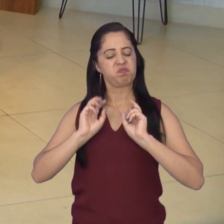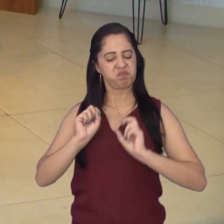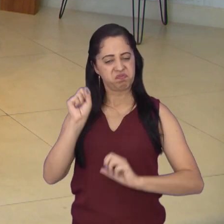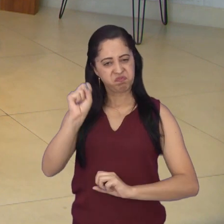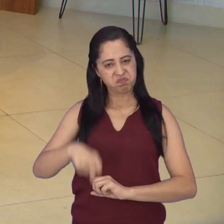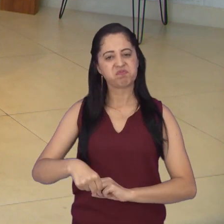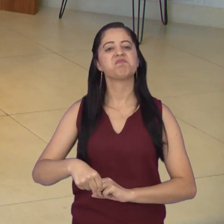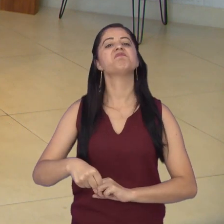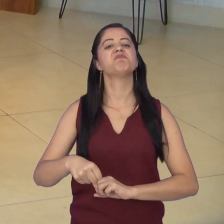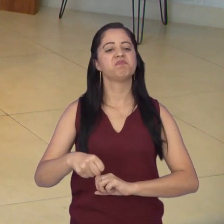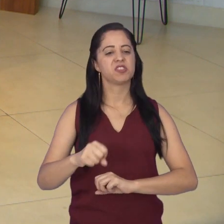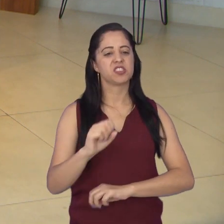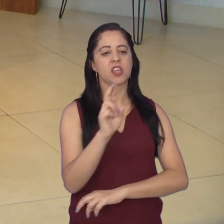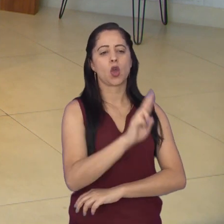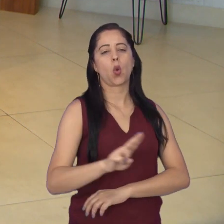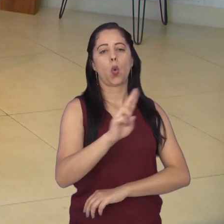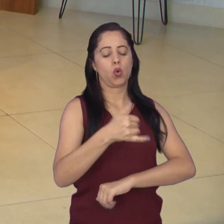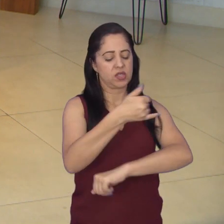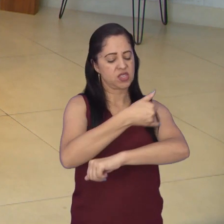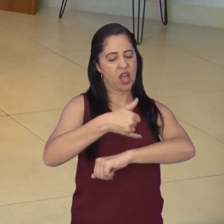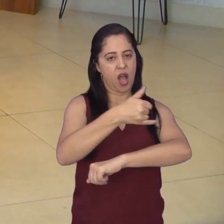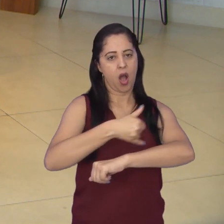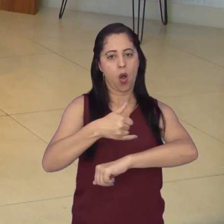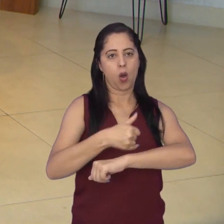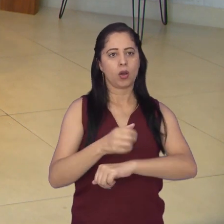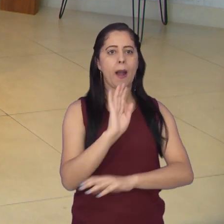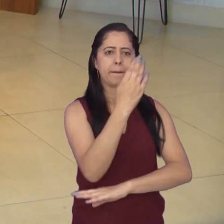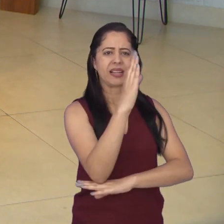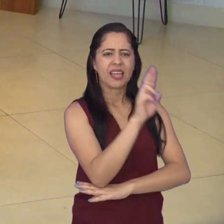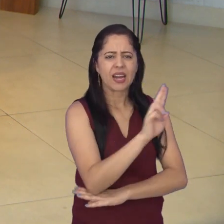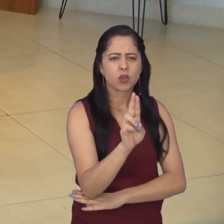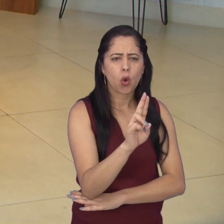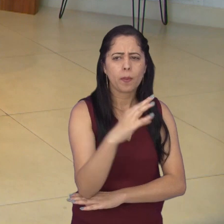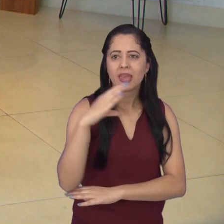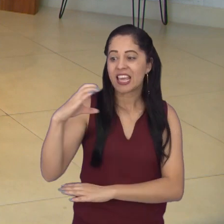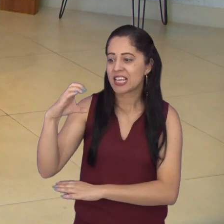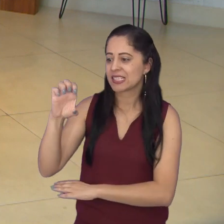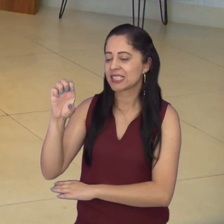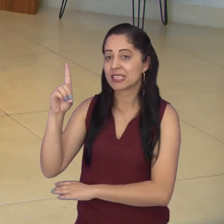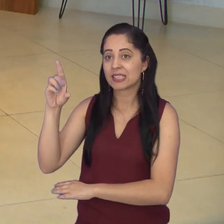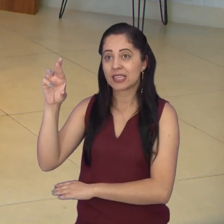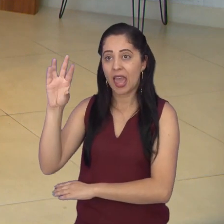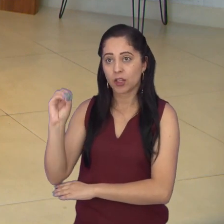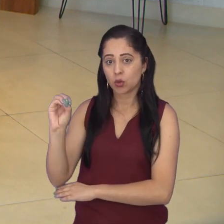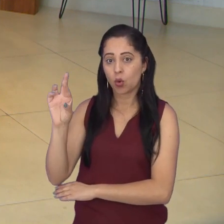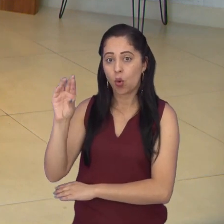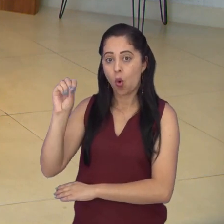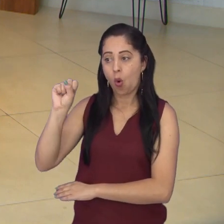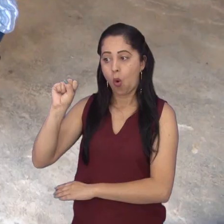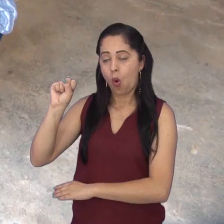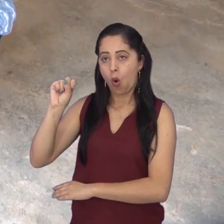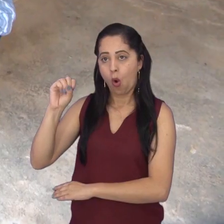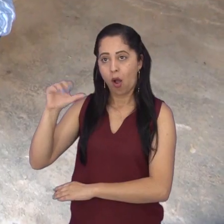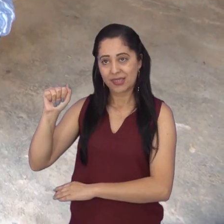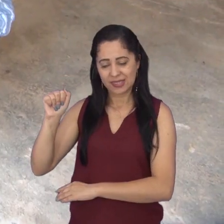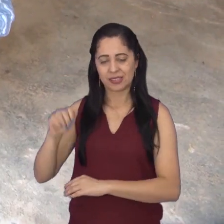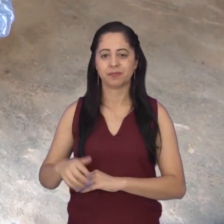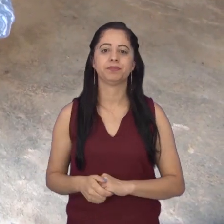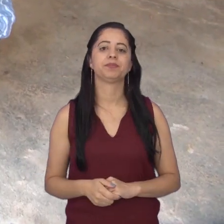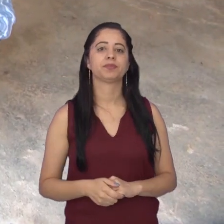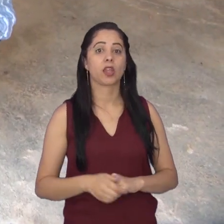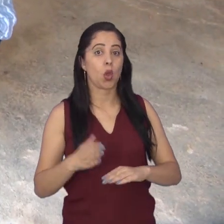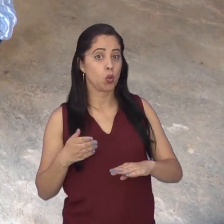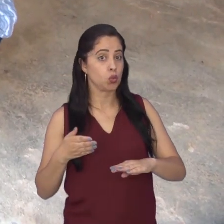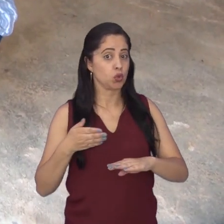nesses, né, uma peça Sim. de madeira Cedro rosa. Perfeito, Isso. Então vamos lá. Vamos.